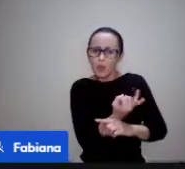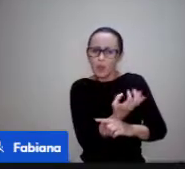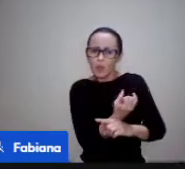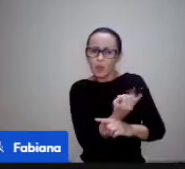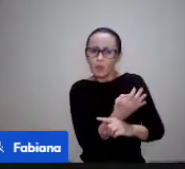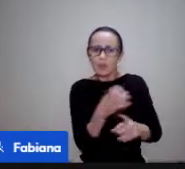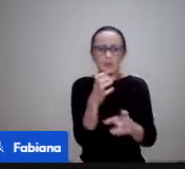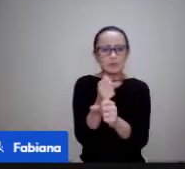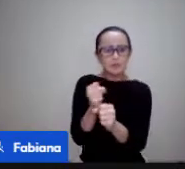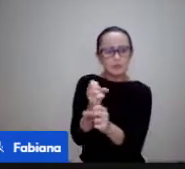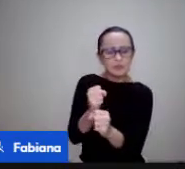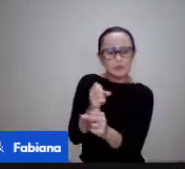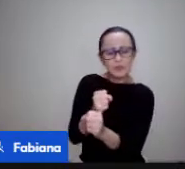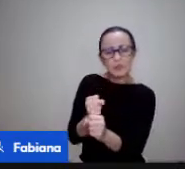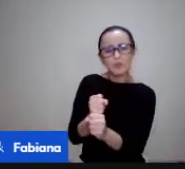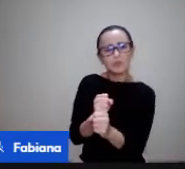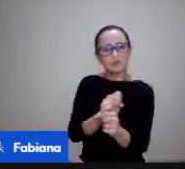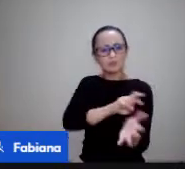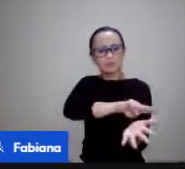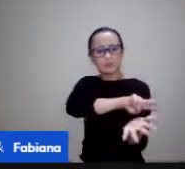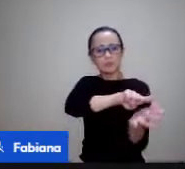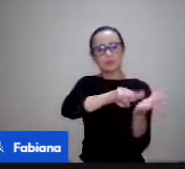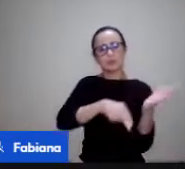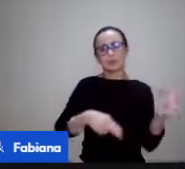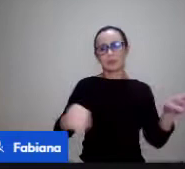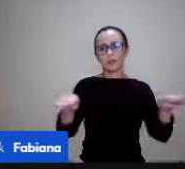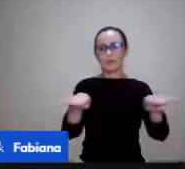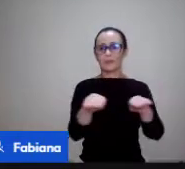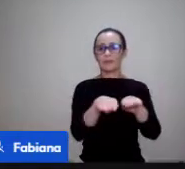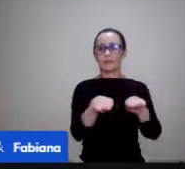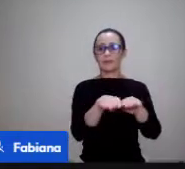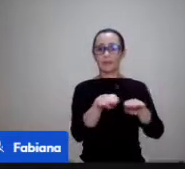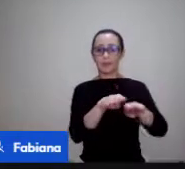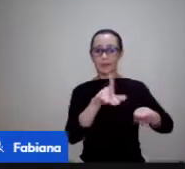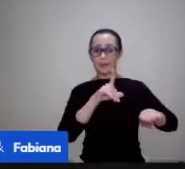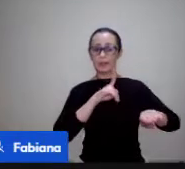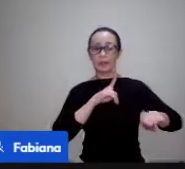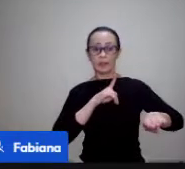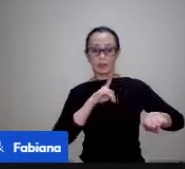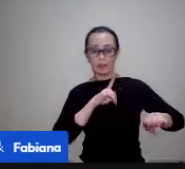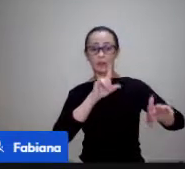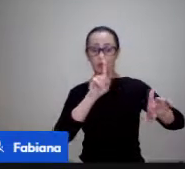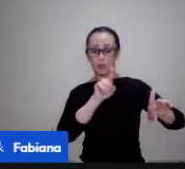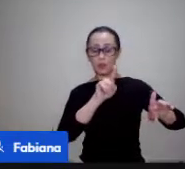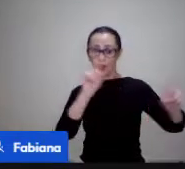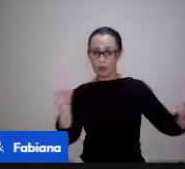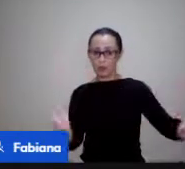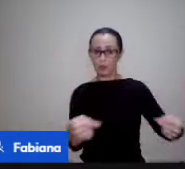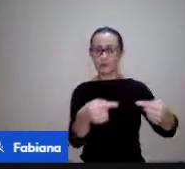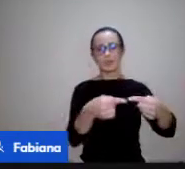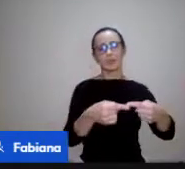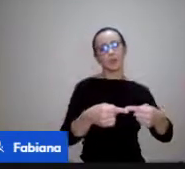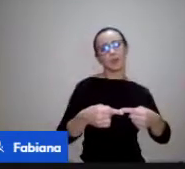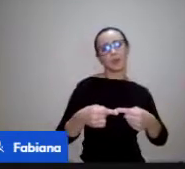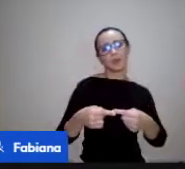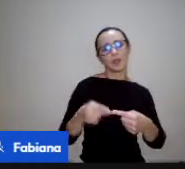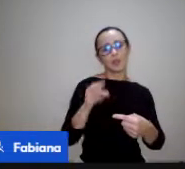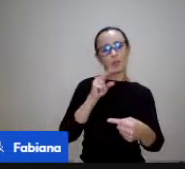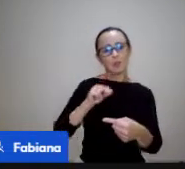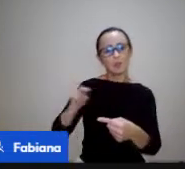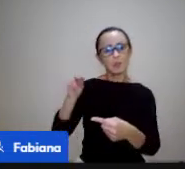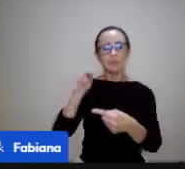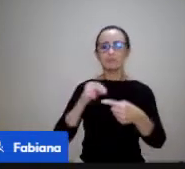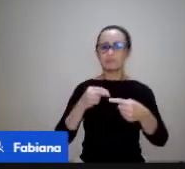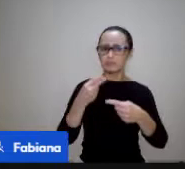contas, álgebras, mas também ela tem relação com a linguagem verbal. E isso traz um